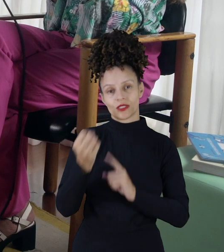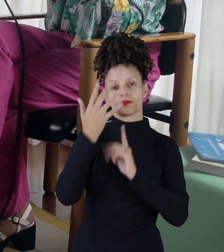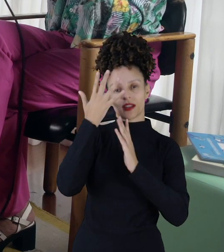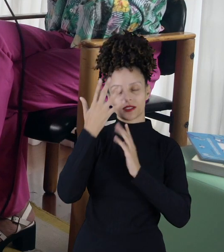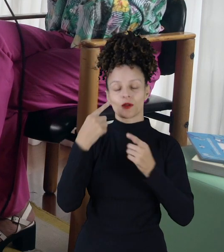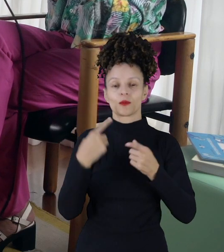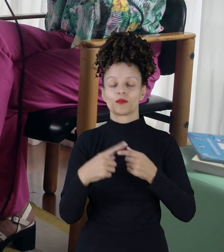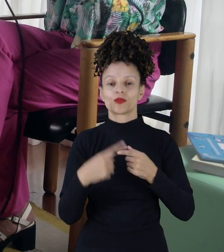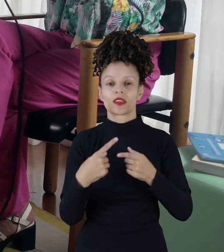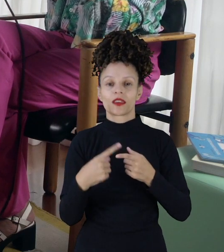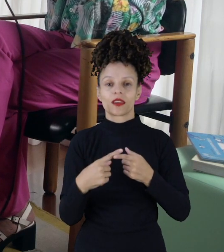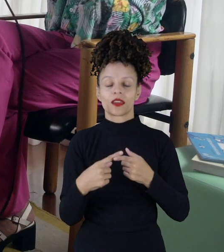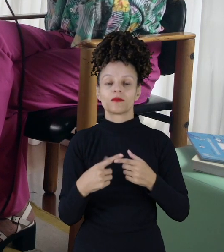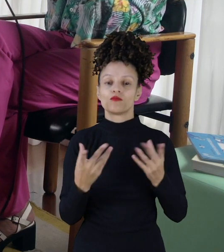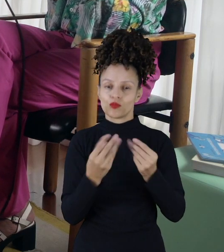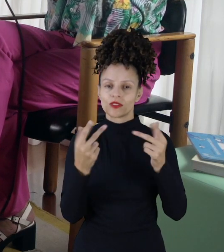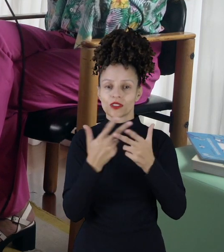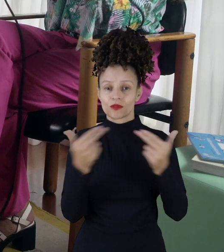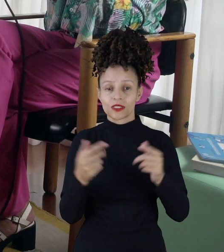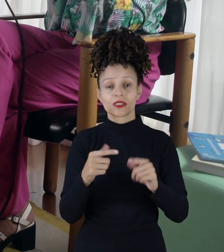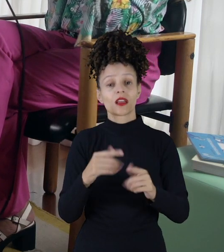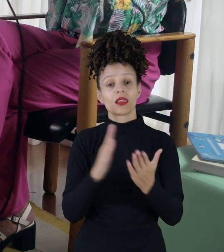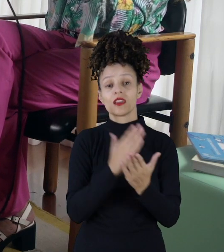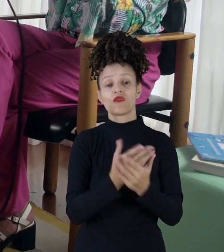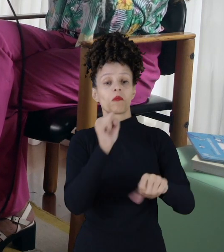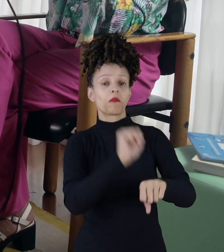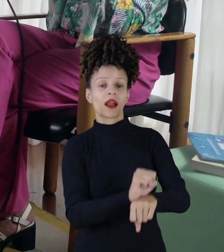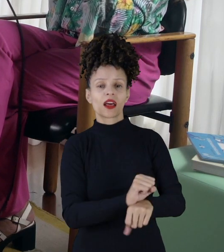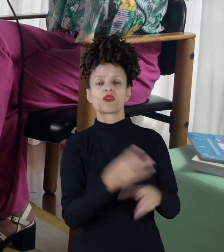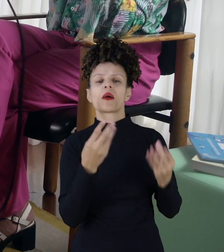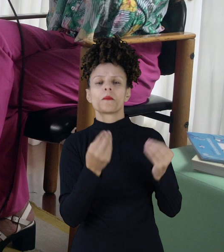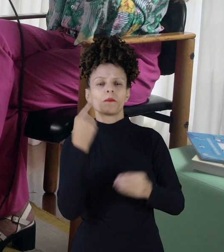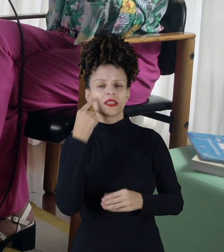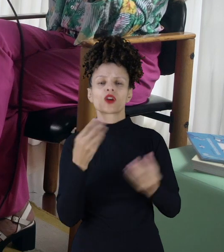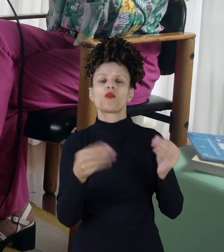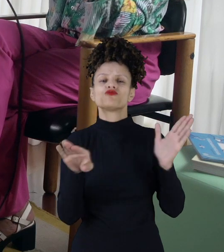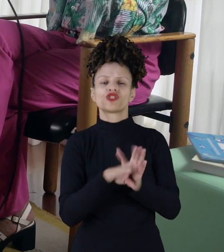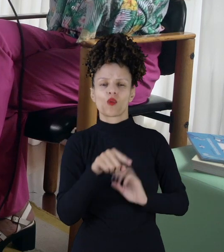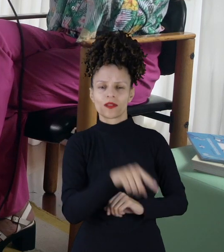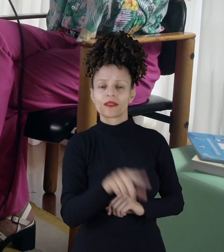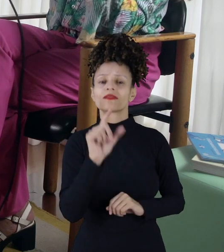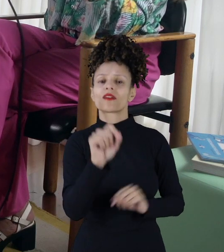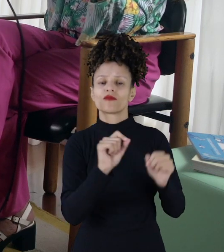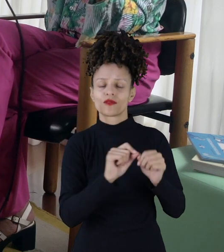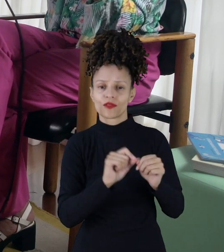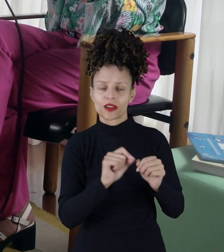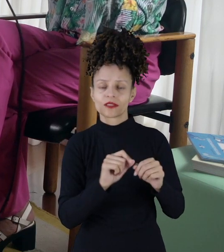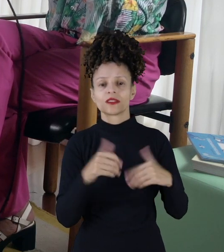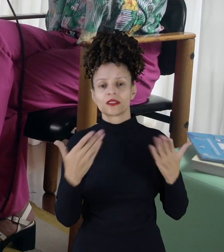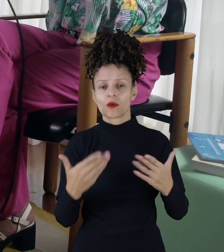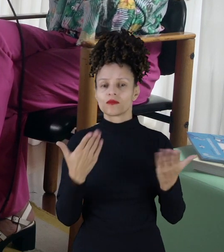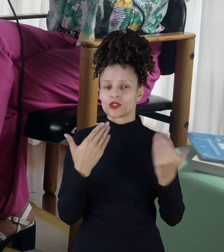de inspiração. Porque muitas vezes o livro está parado ali e você pensa, como ele chegou até ali? Quem